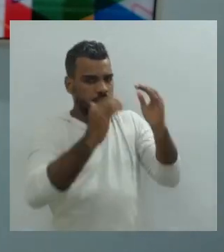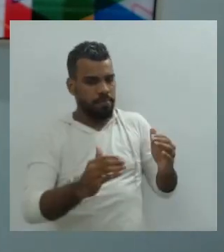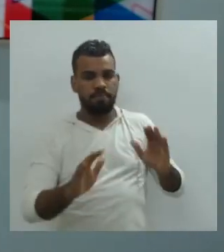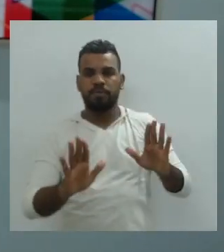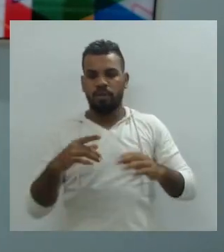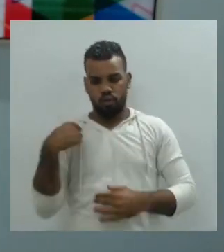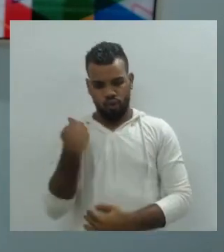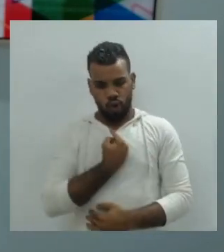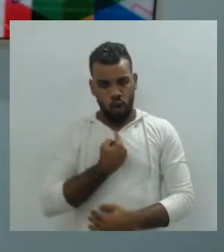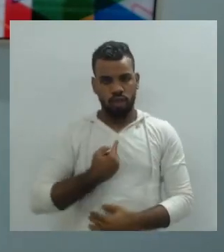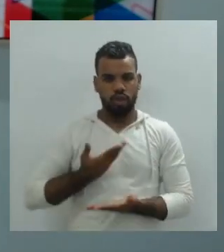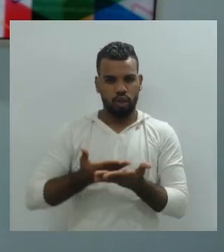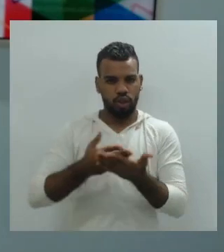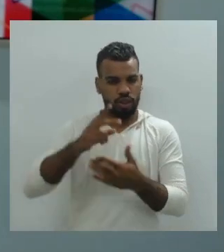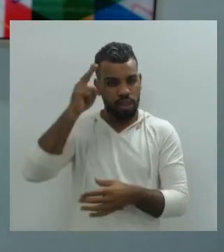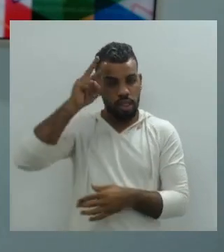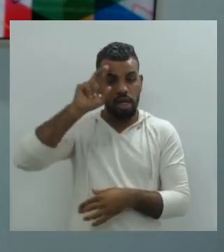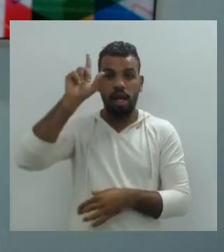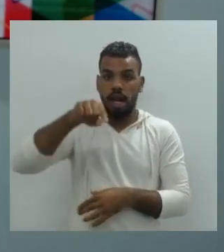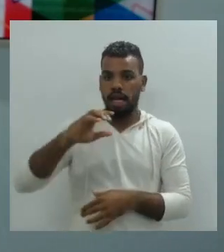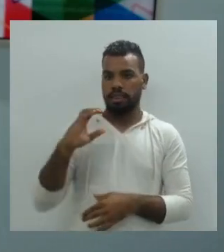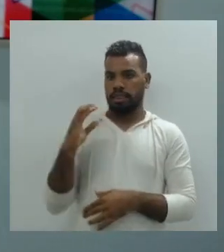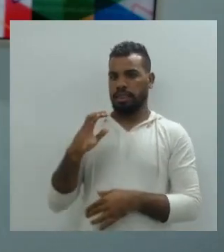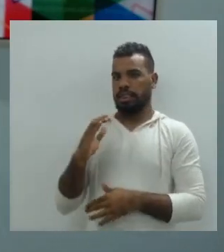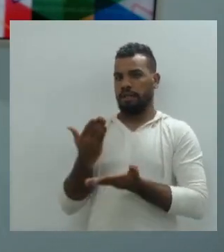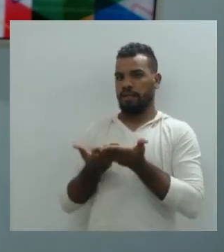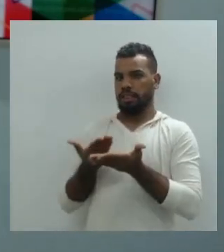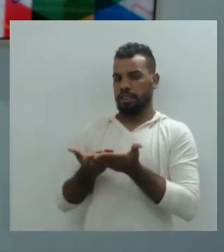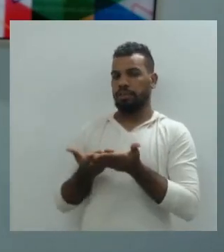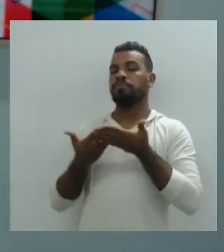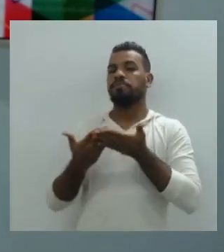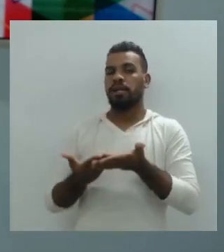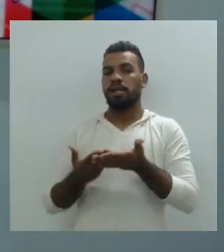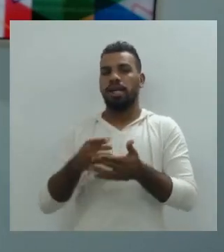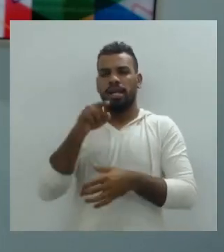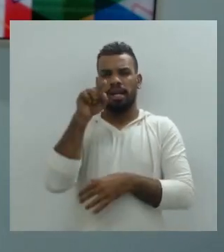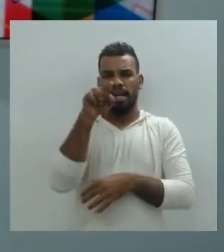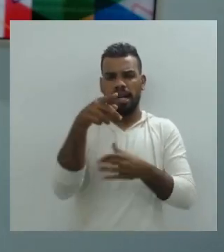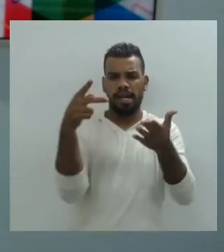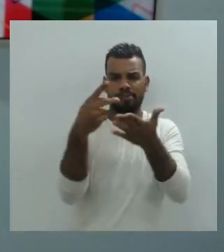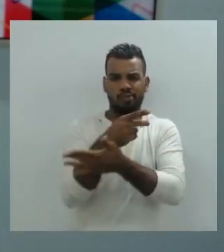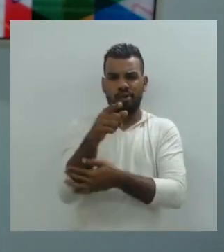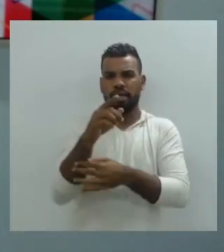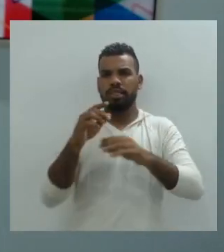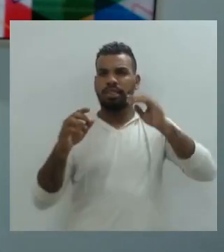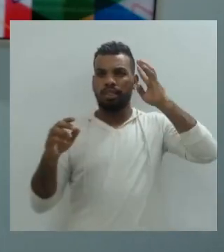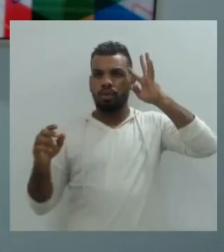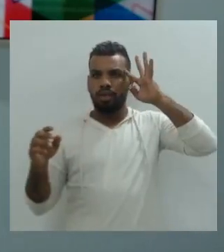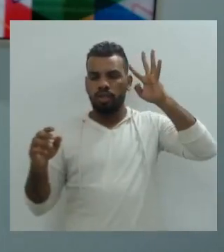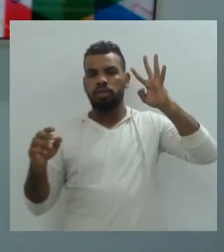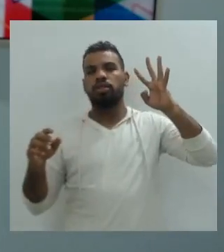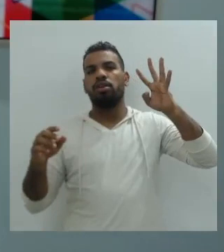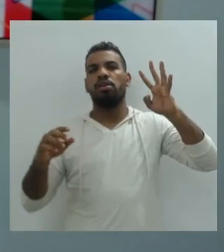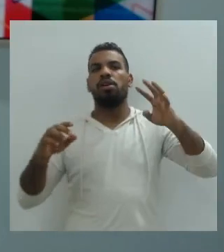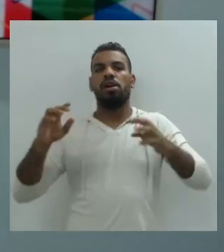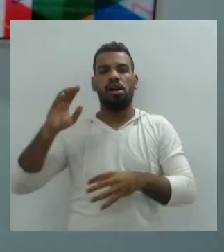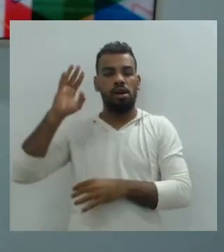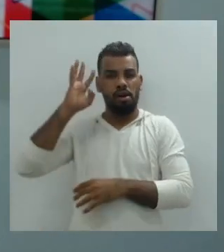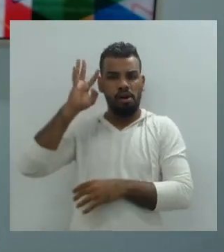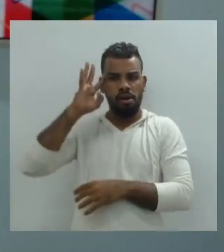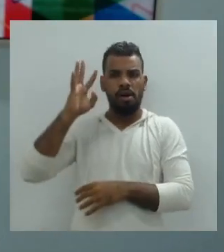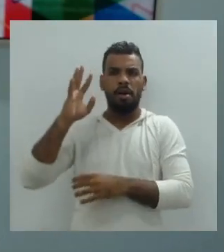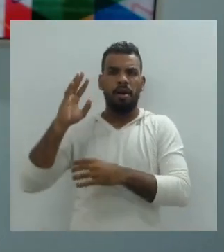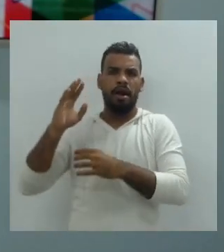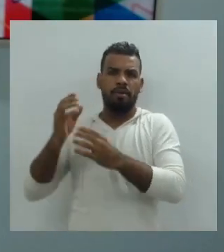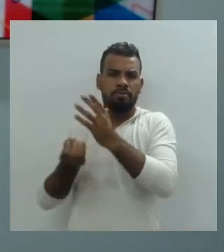Nós, historiadores, trabalhamos com bases científicas, mas isso não impede que teorias e a base teológica também